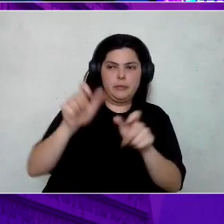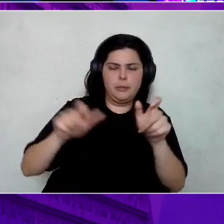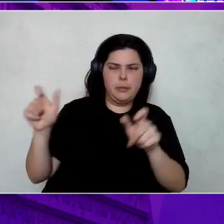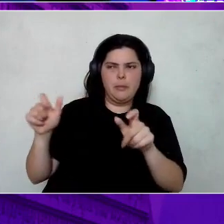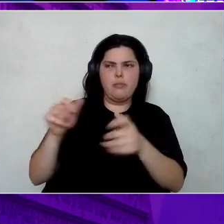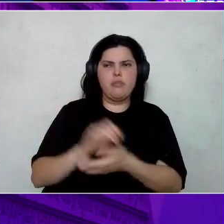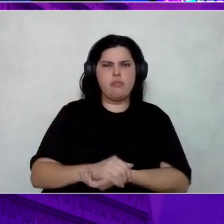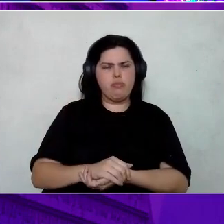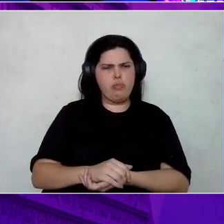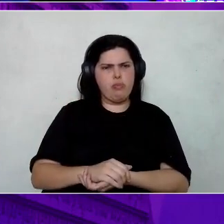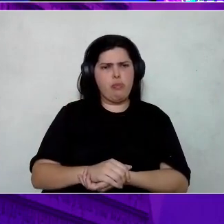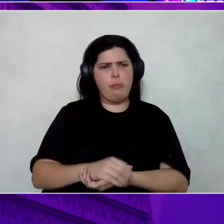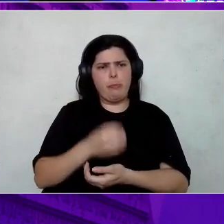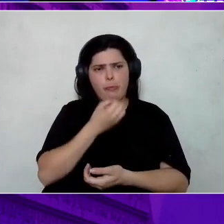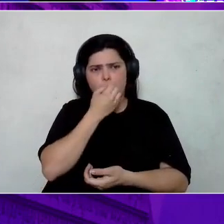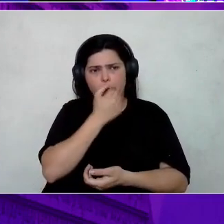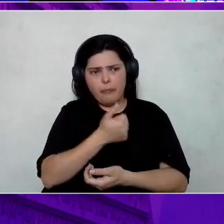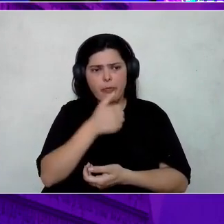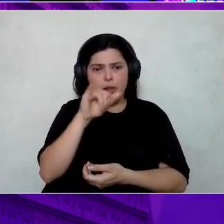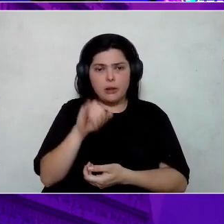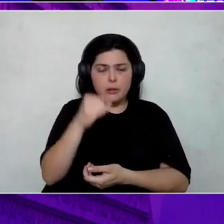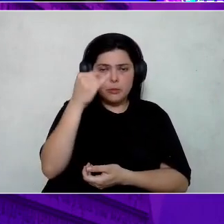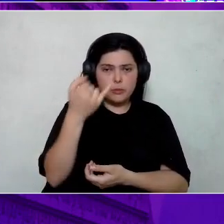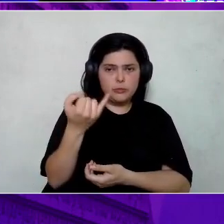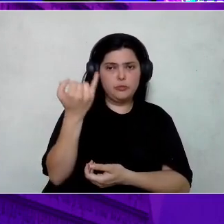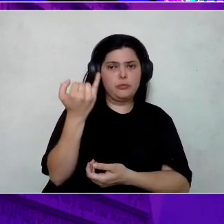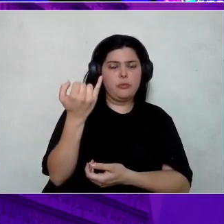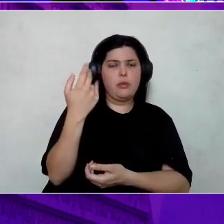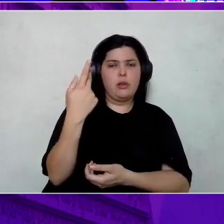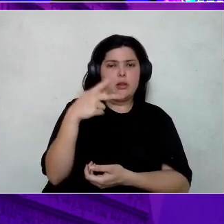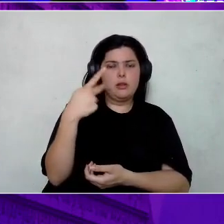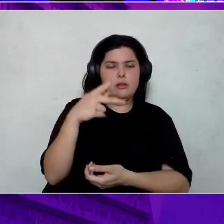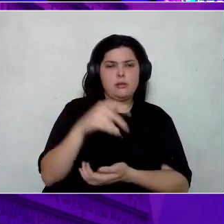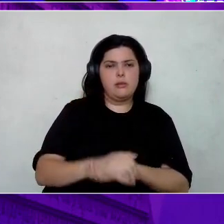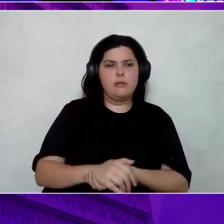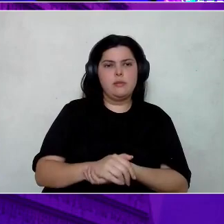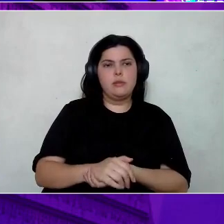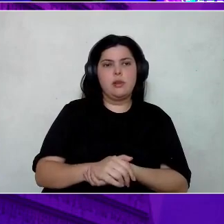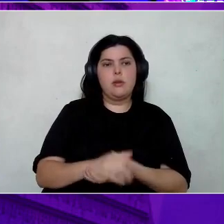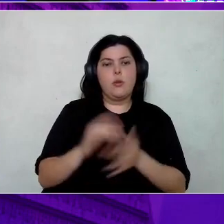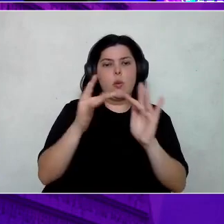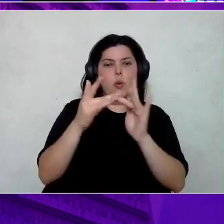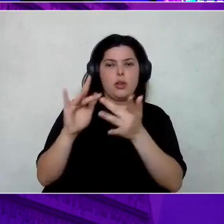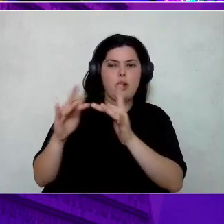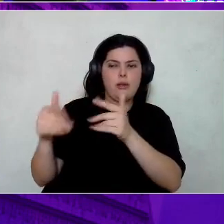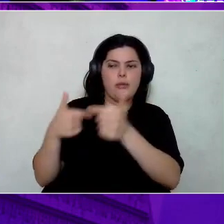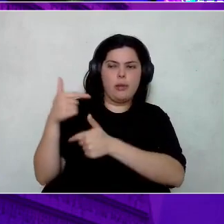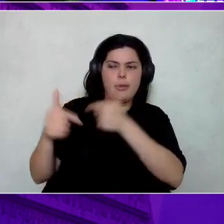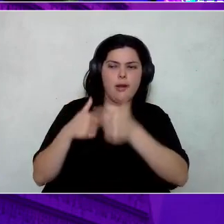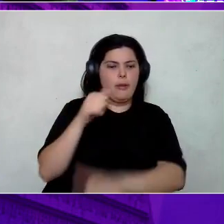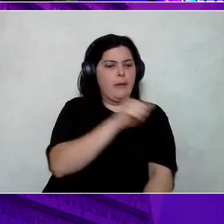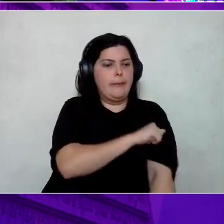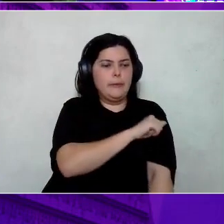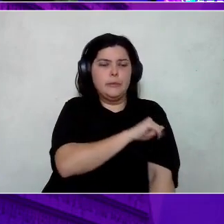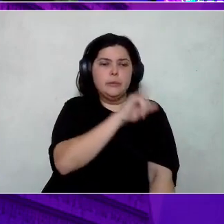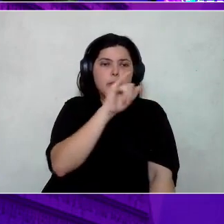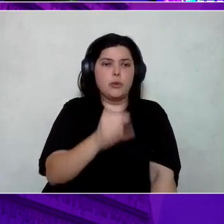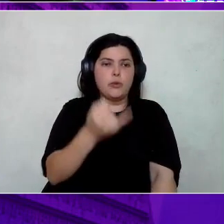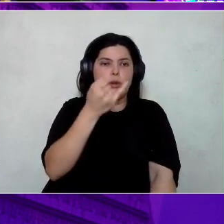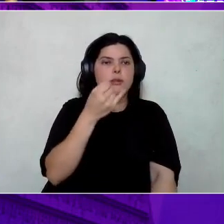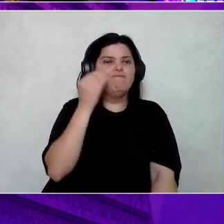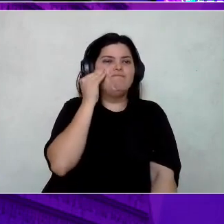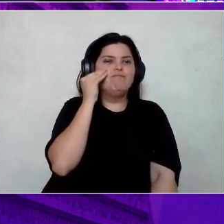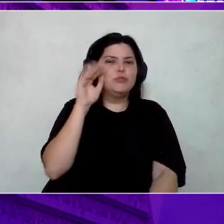bem, aí ele fez, ó, aproveita lá o teu network, que tu conhece pessoas, alunos ali, e tenta trazer algum aluno